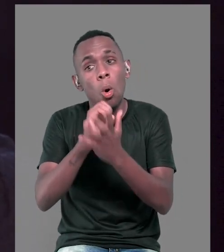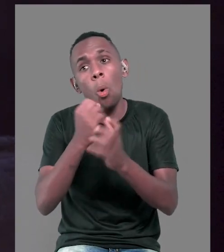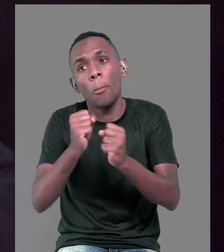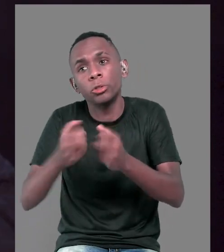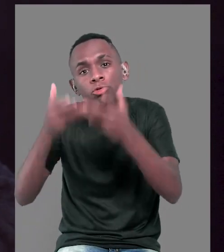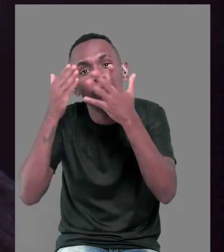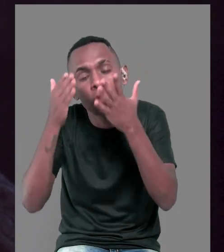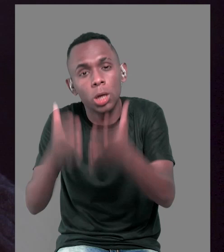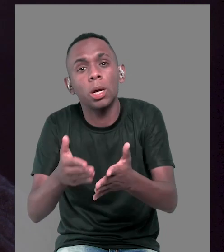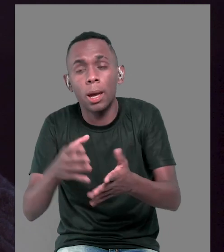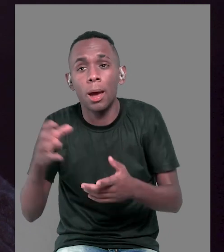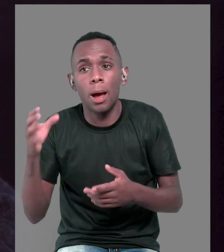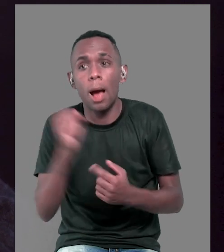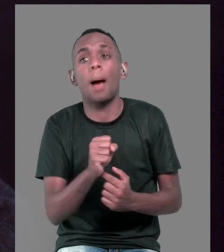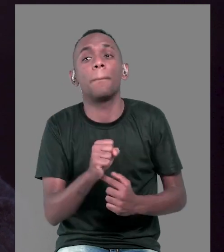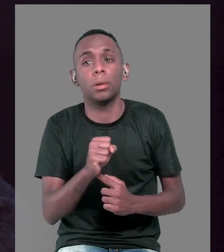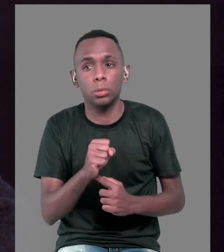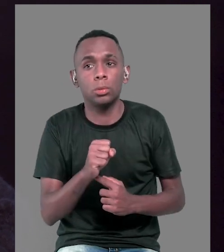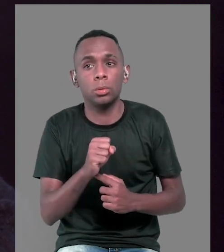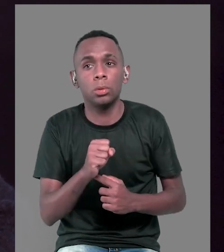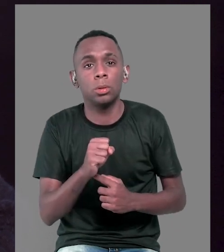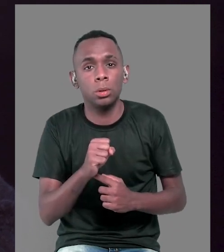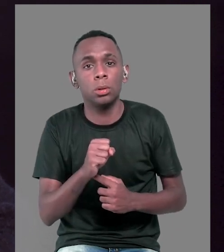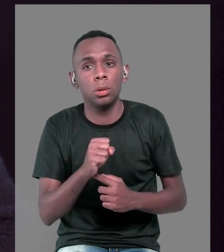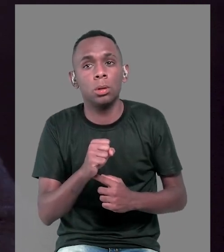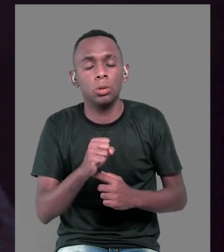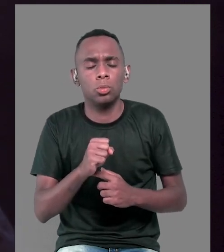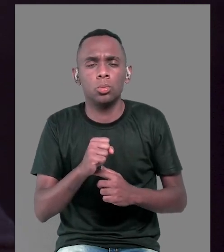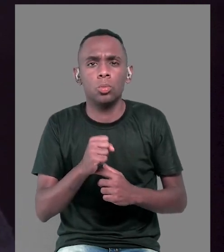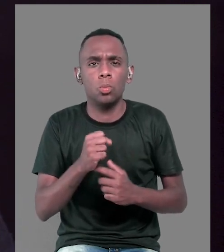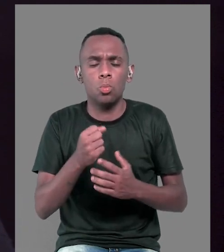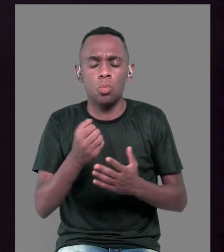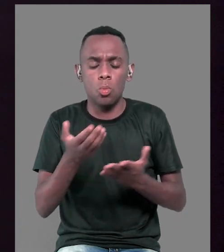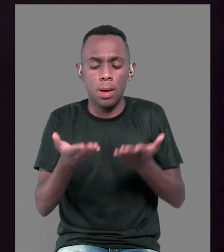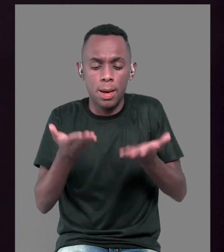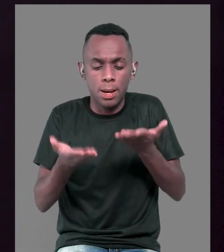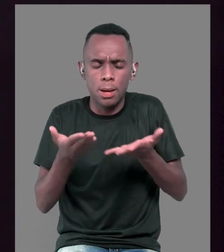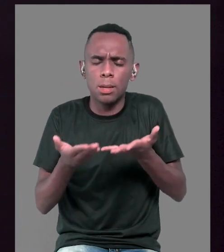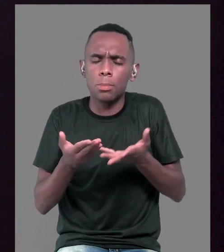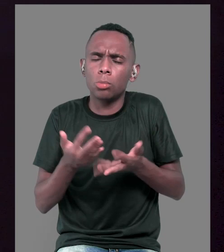chegar rapidamente a um estado de equilíbrio suportável?